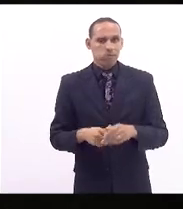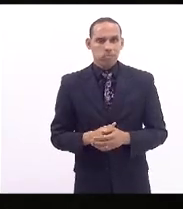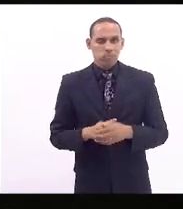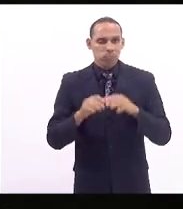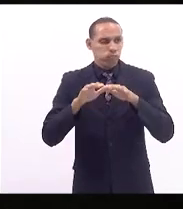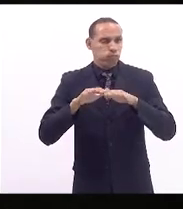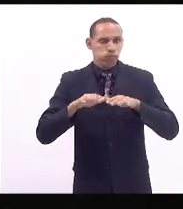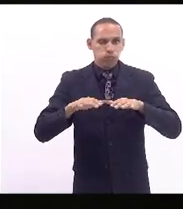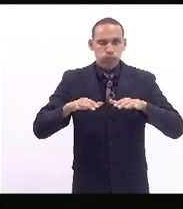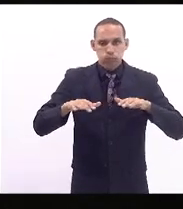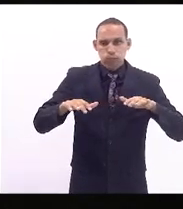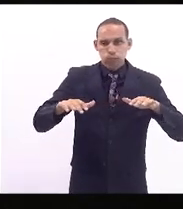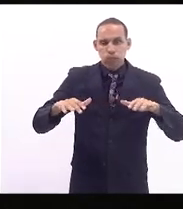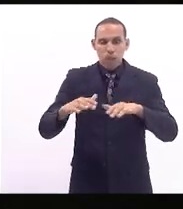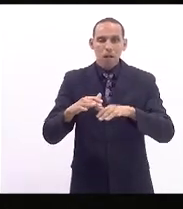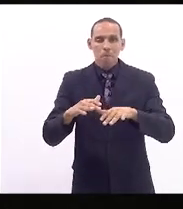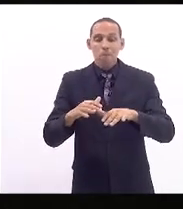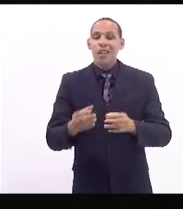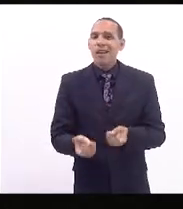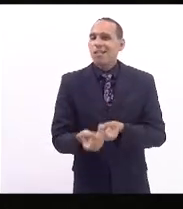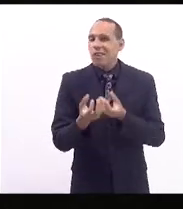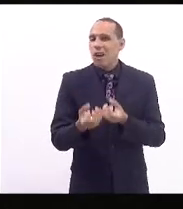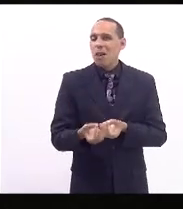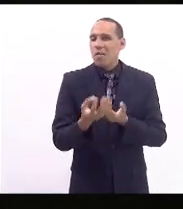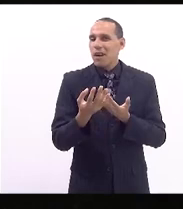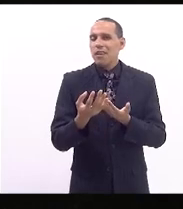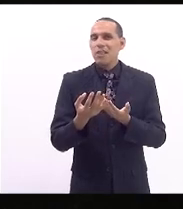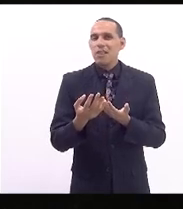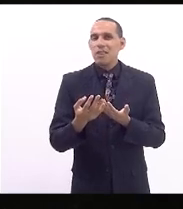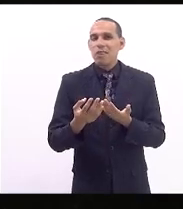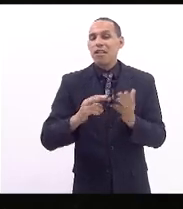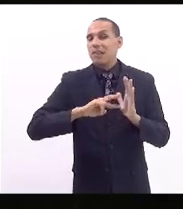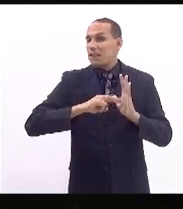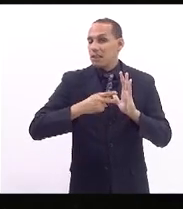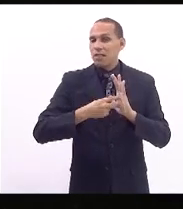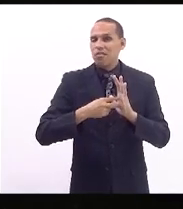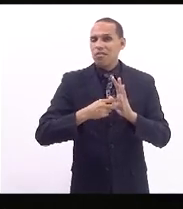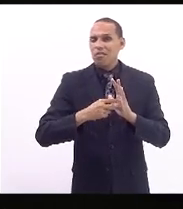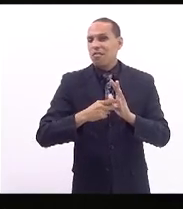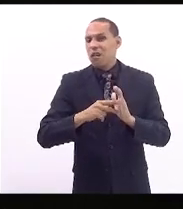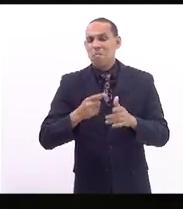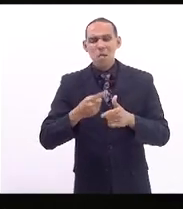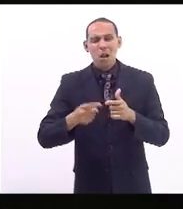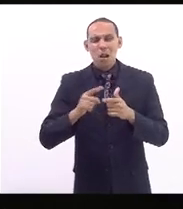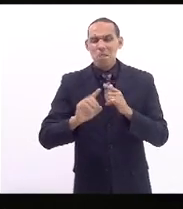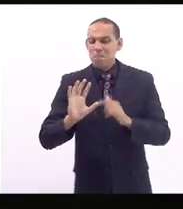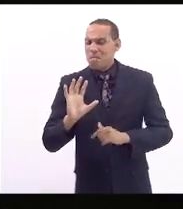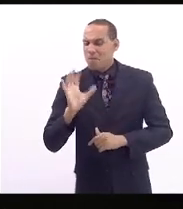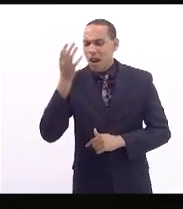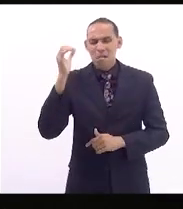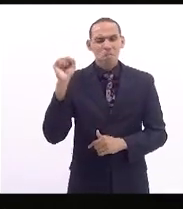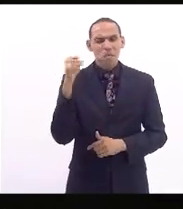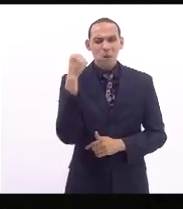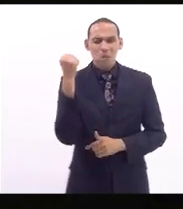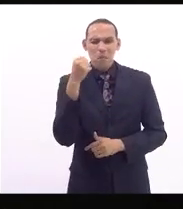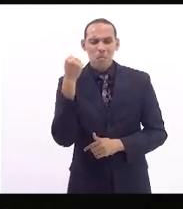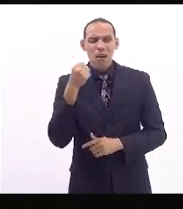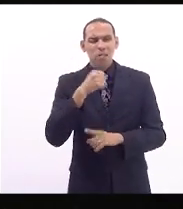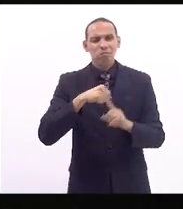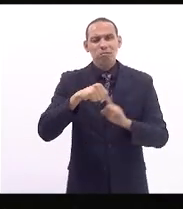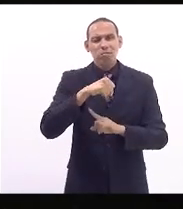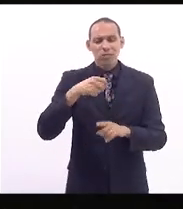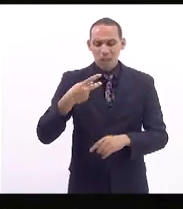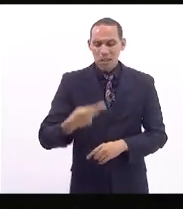geral e esse dado significa uma tragédia social e humanitária para o nosso país porque